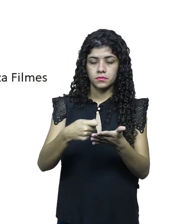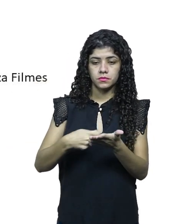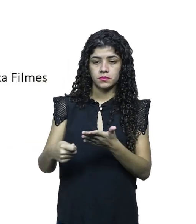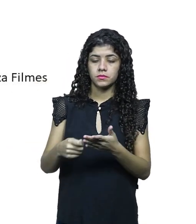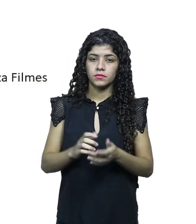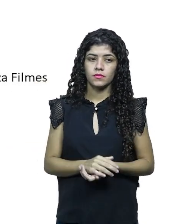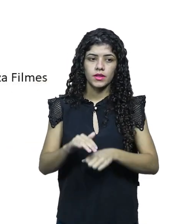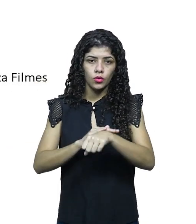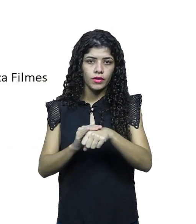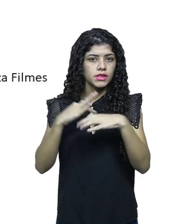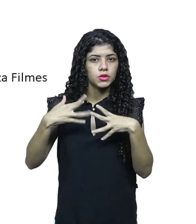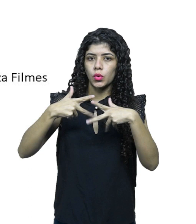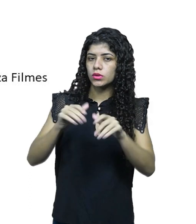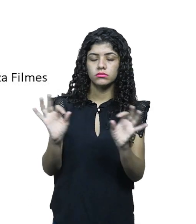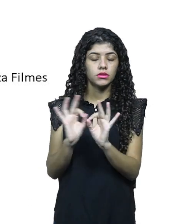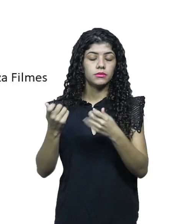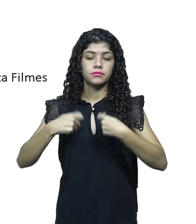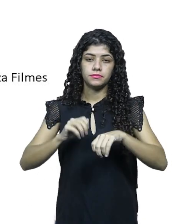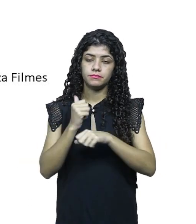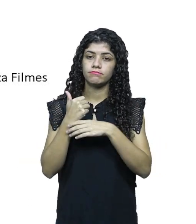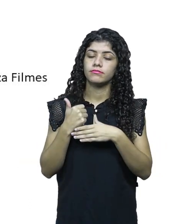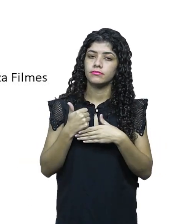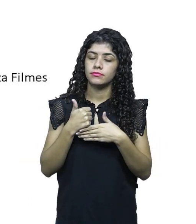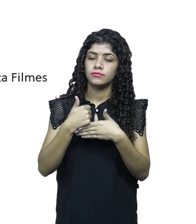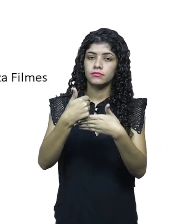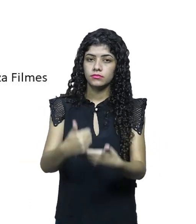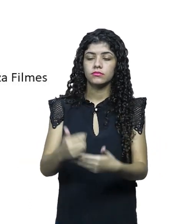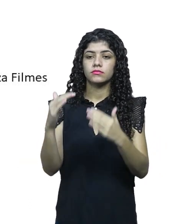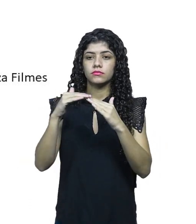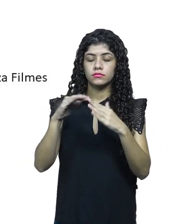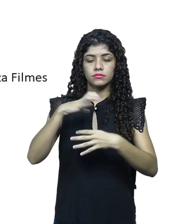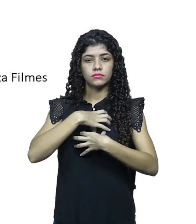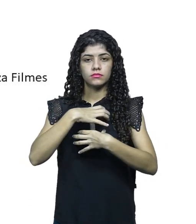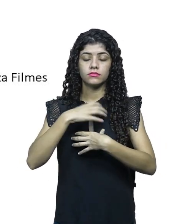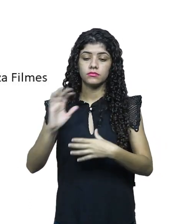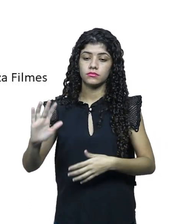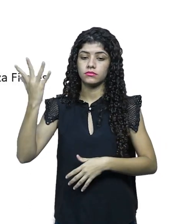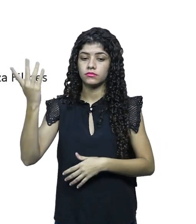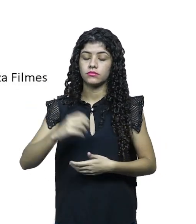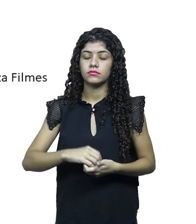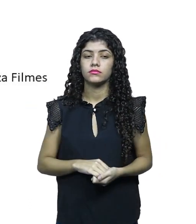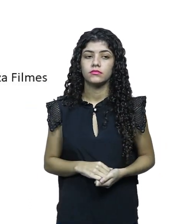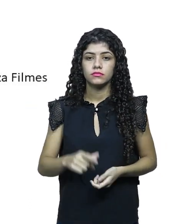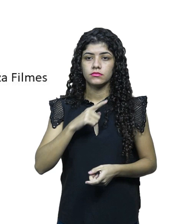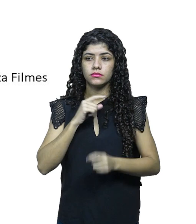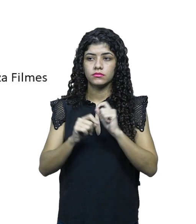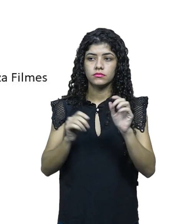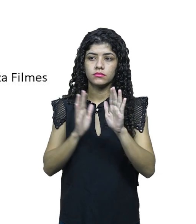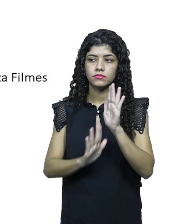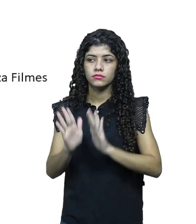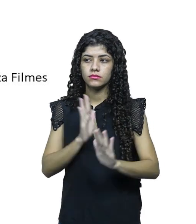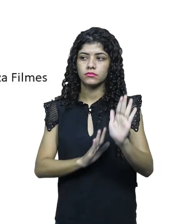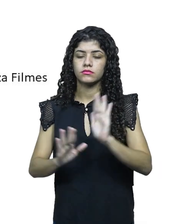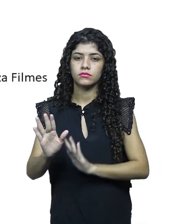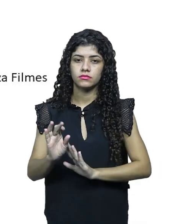diálogo por diálogo. O diálogo tem que contribuir para o sentido da ação dramática. E aí, eu tenho que ter um